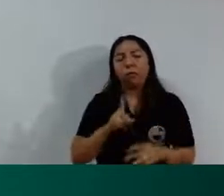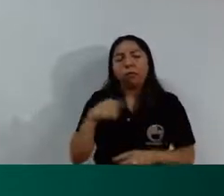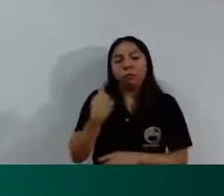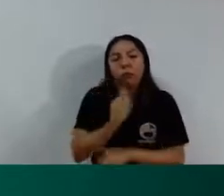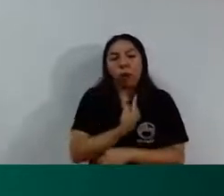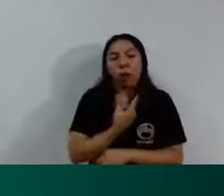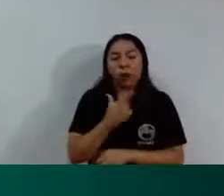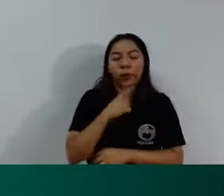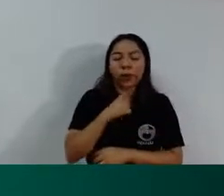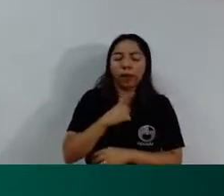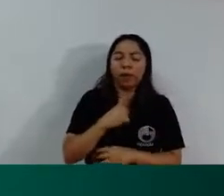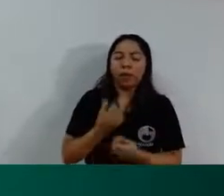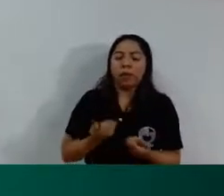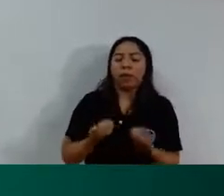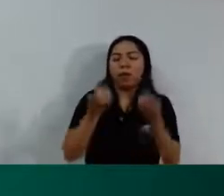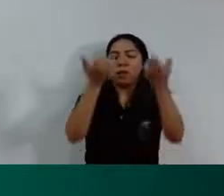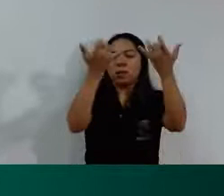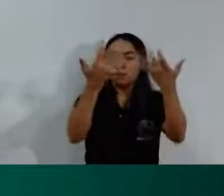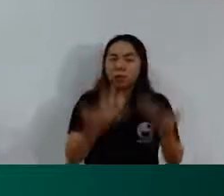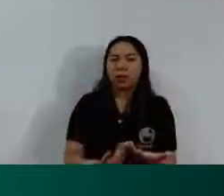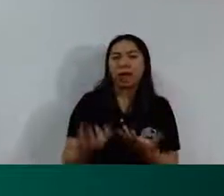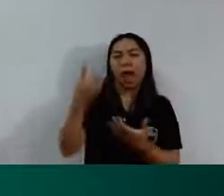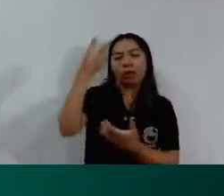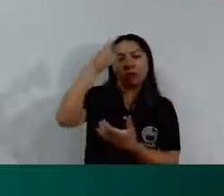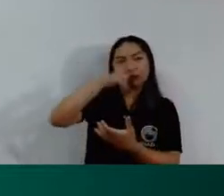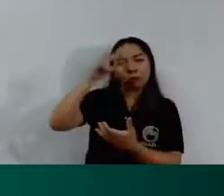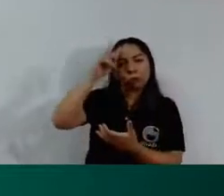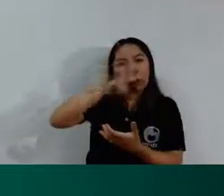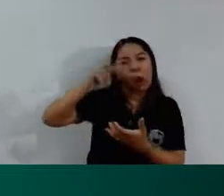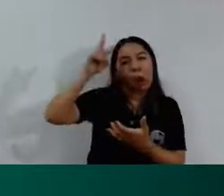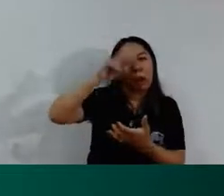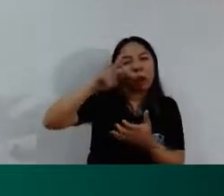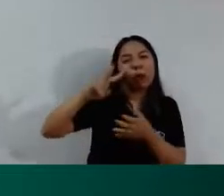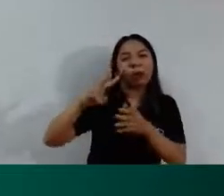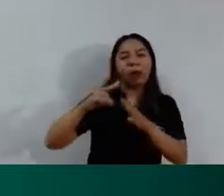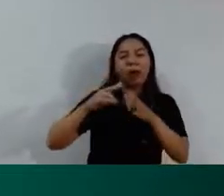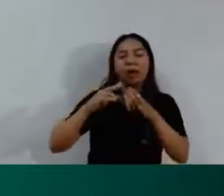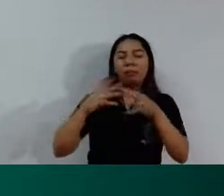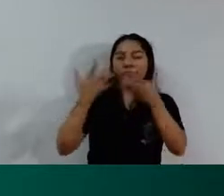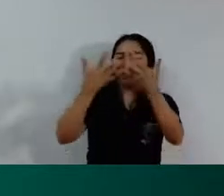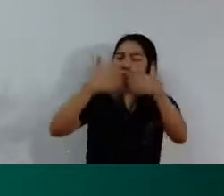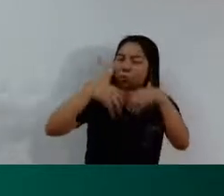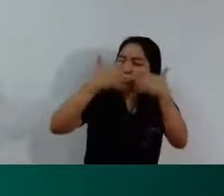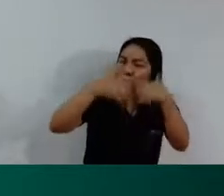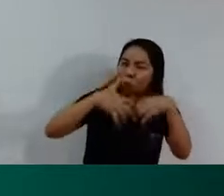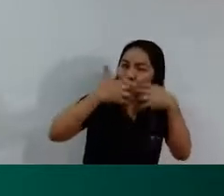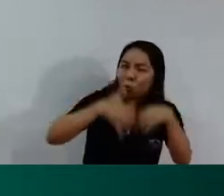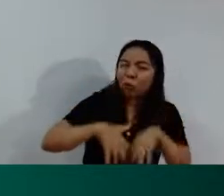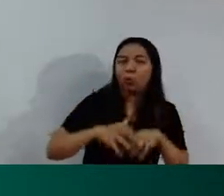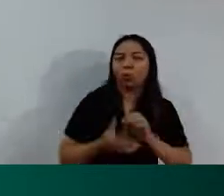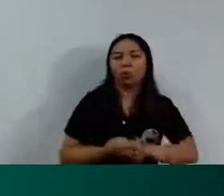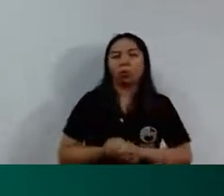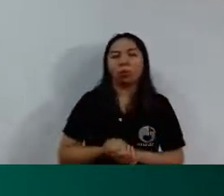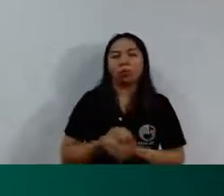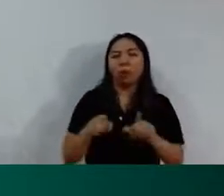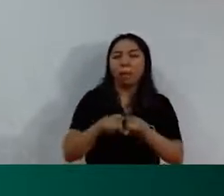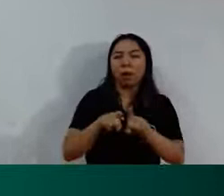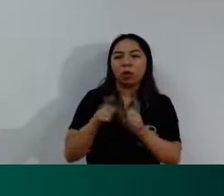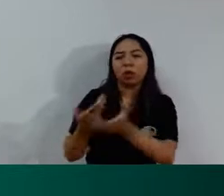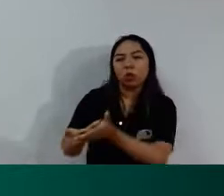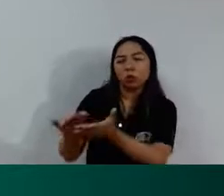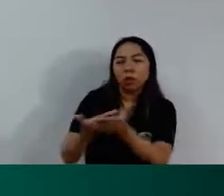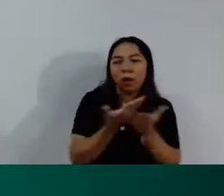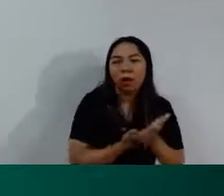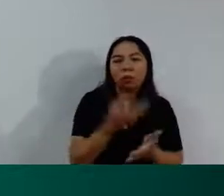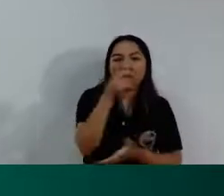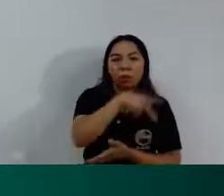com a história do Instituto Federal com os estudantes do Instituto Federal com os docentes e servidores